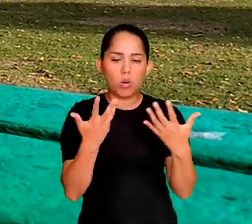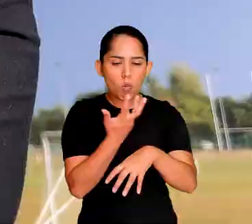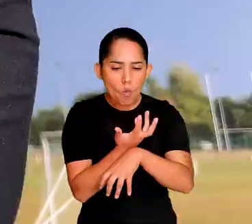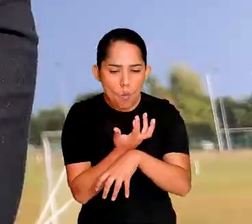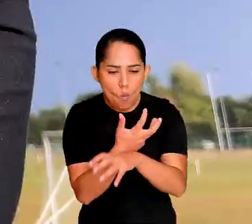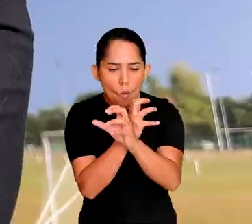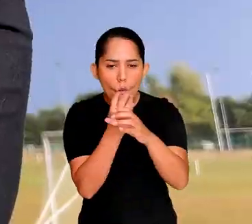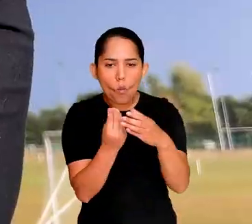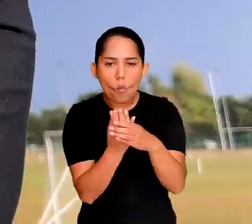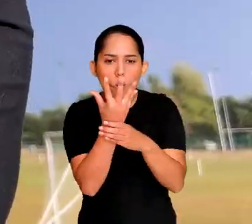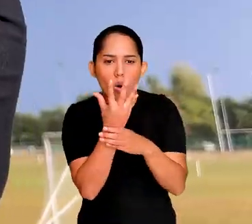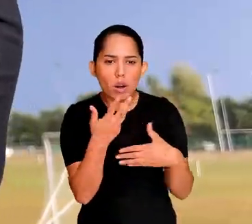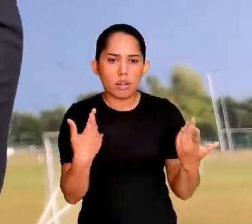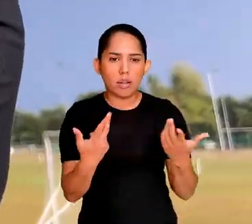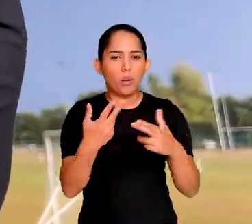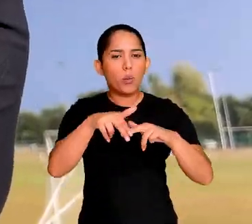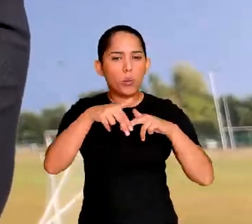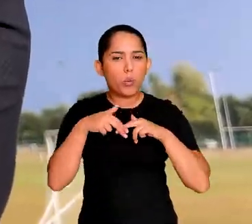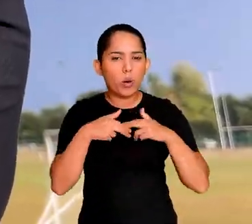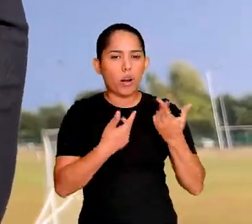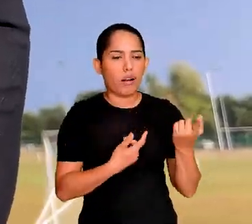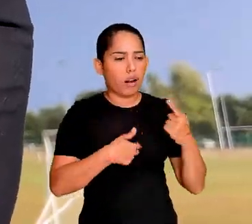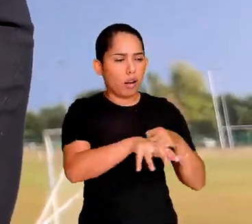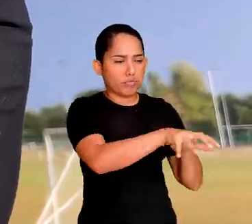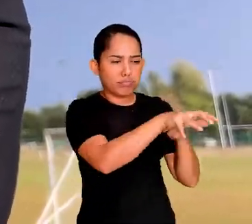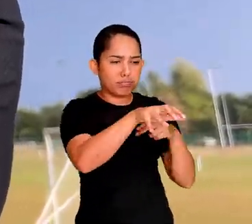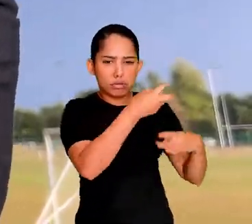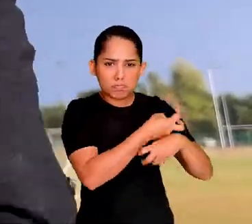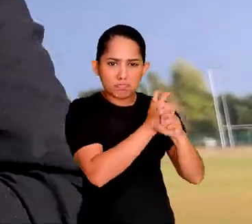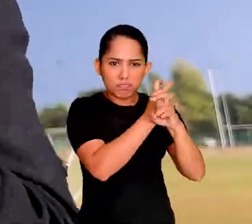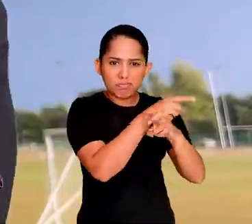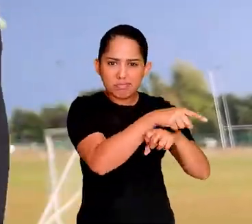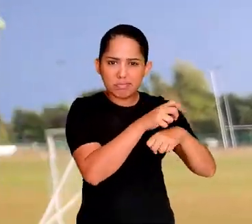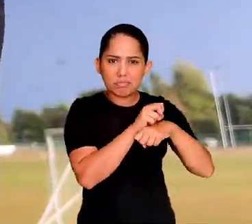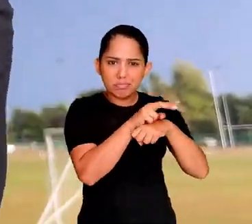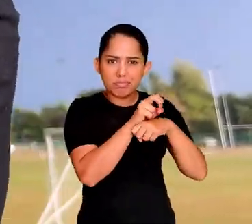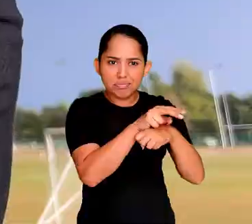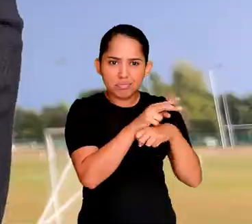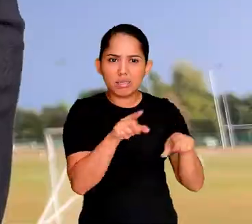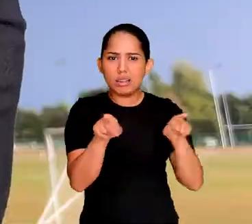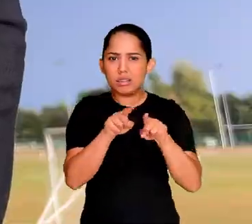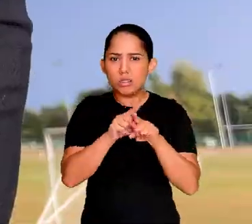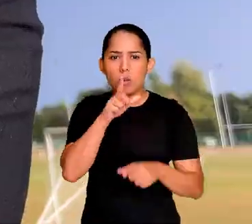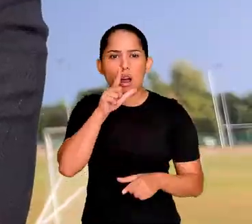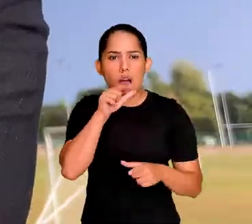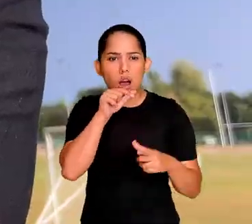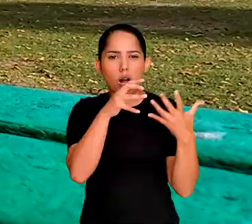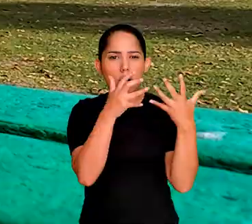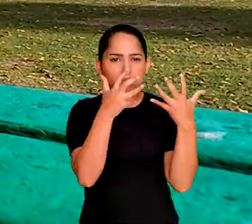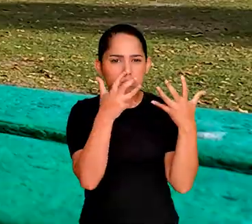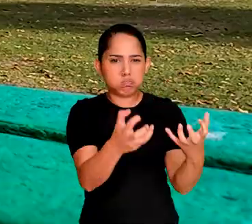sick. It is hugely getting sterile because of the excess use of fertilizer, because